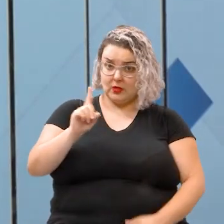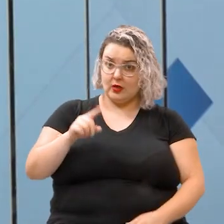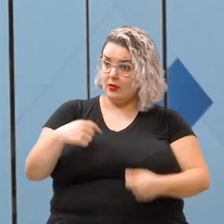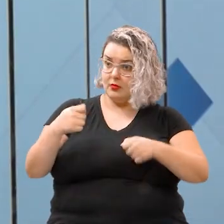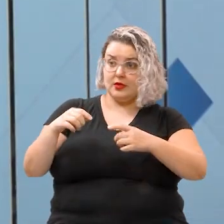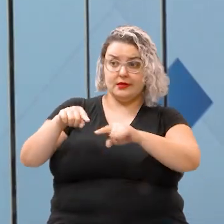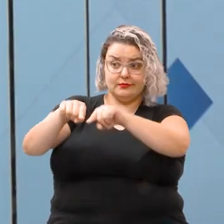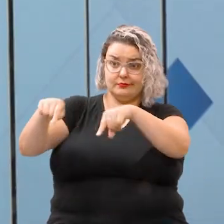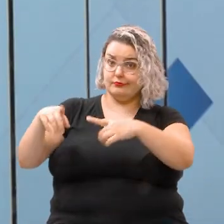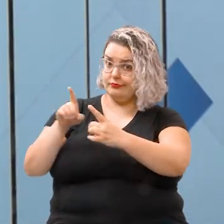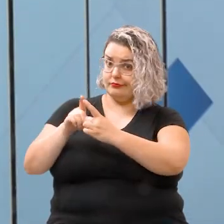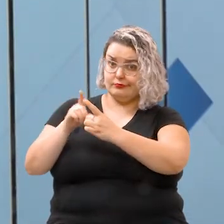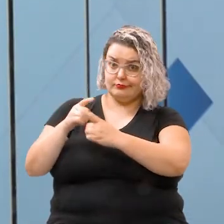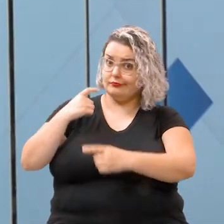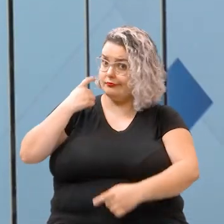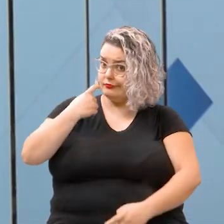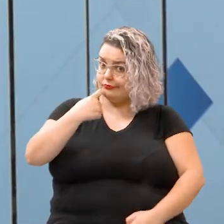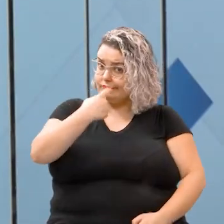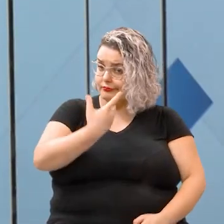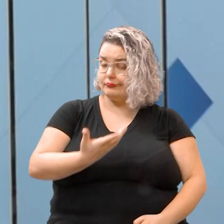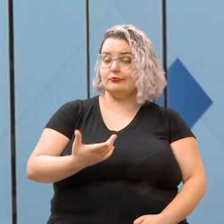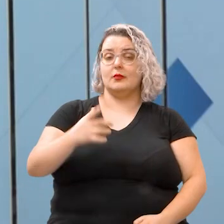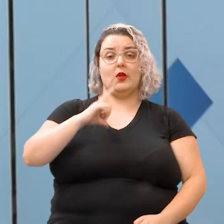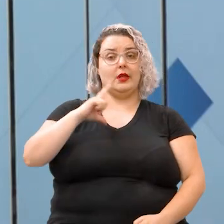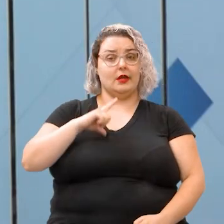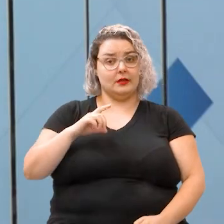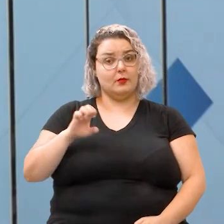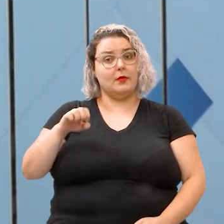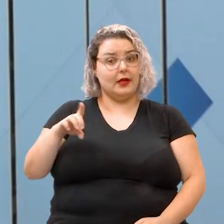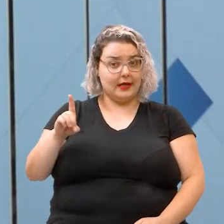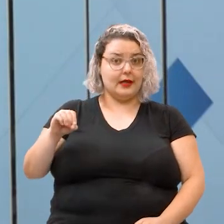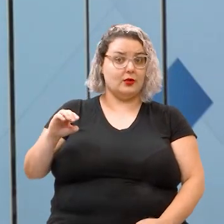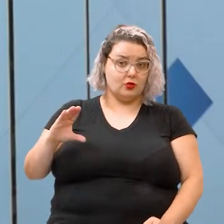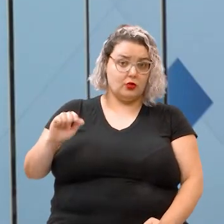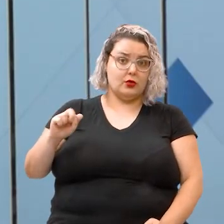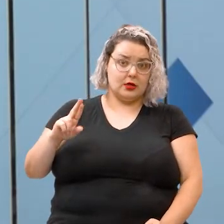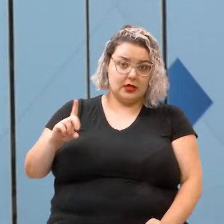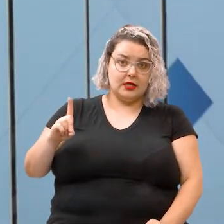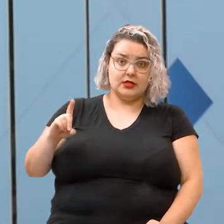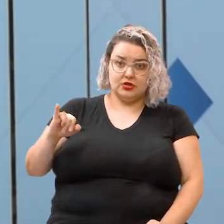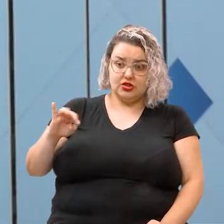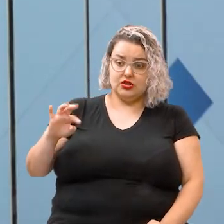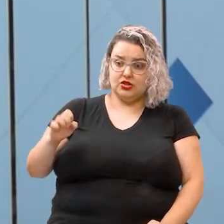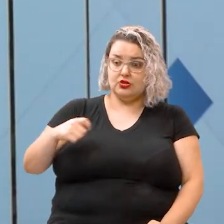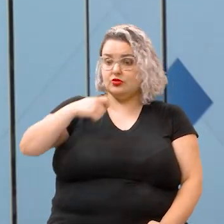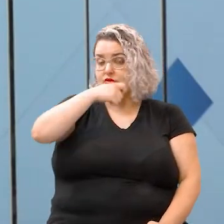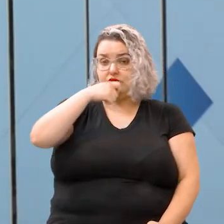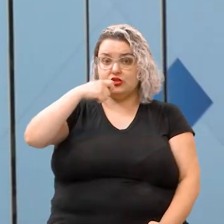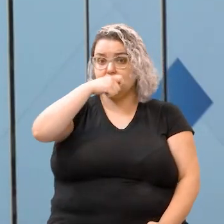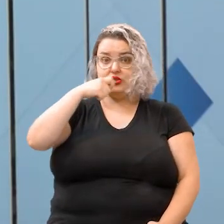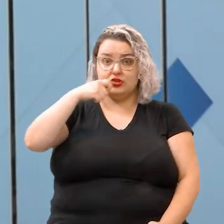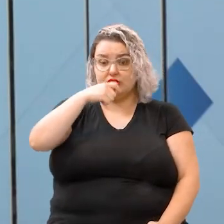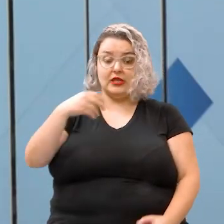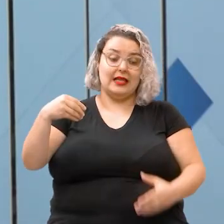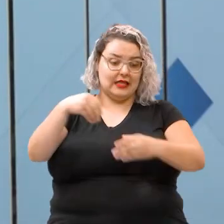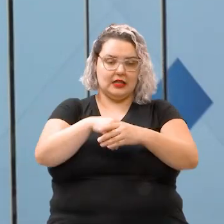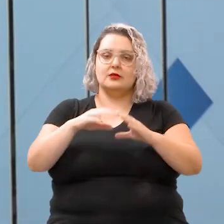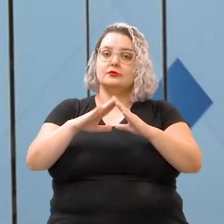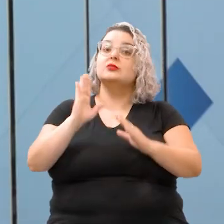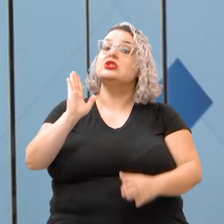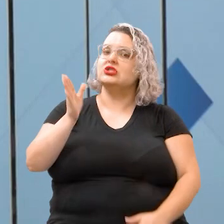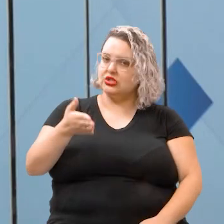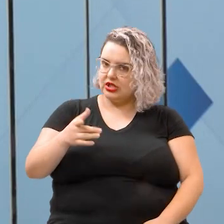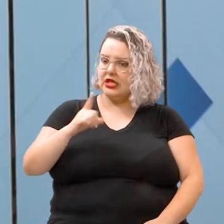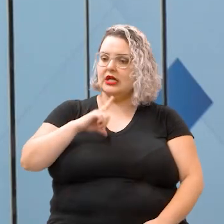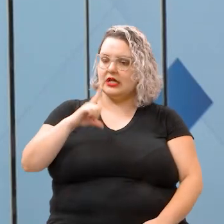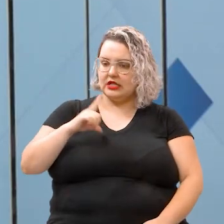no consultório odontológico para ter uma endocardite. Às vezes, até o simples fato de escovar o dente em casa gera